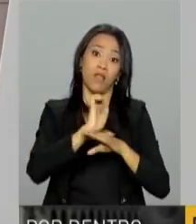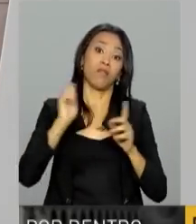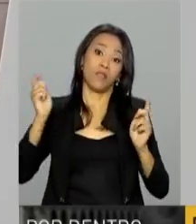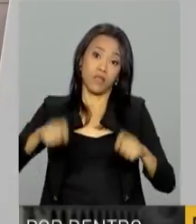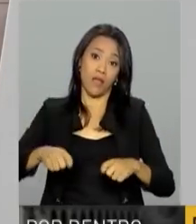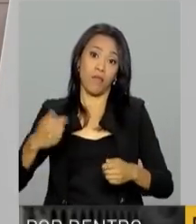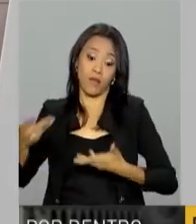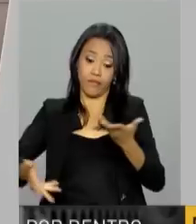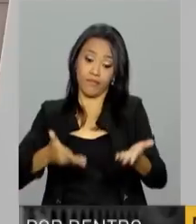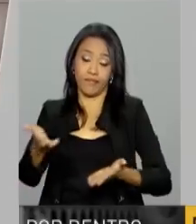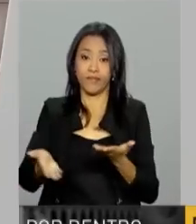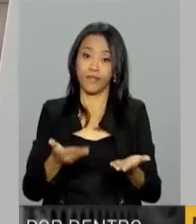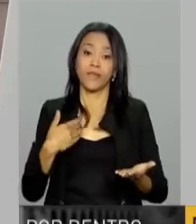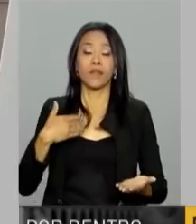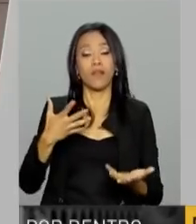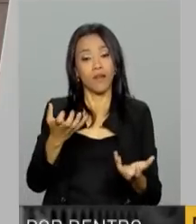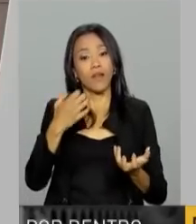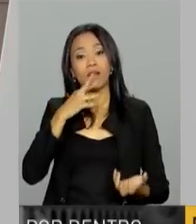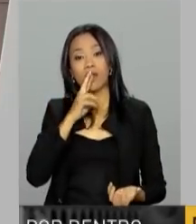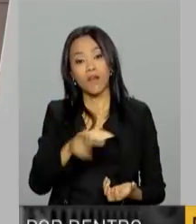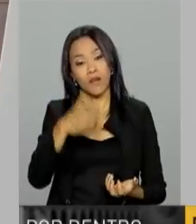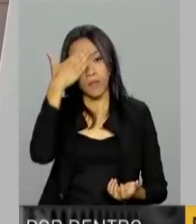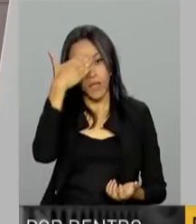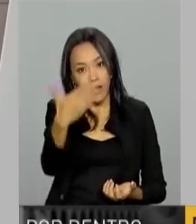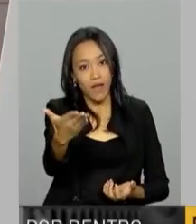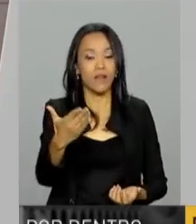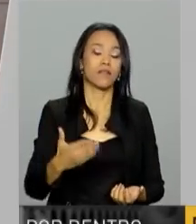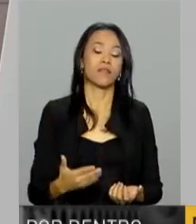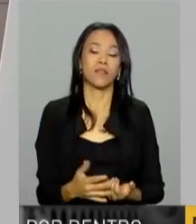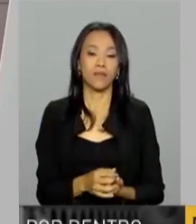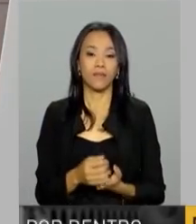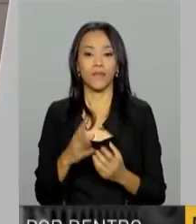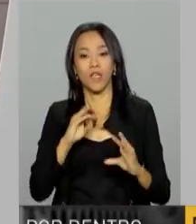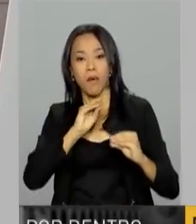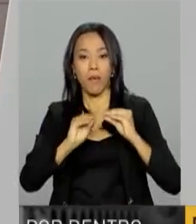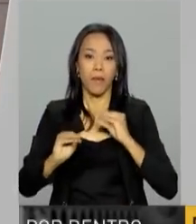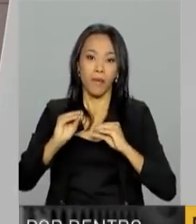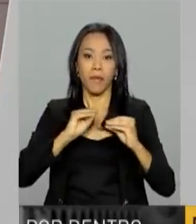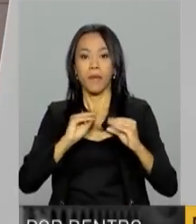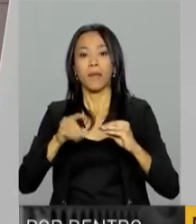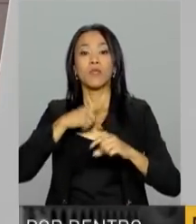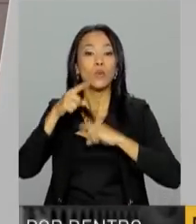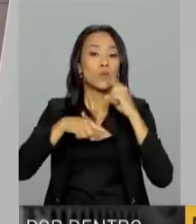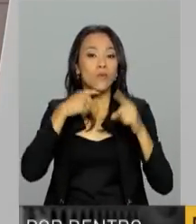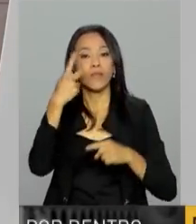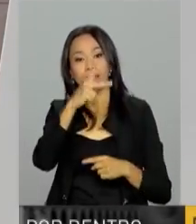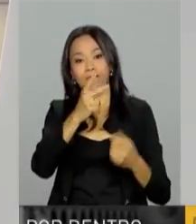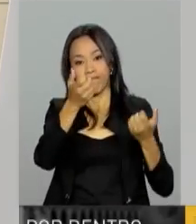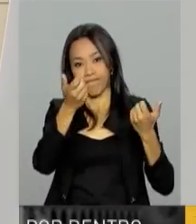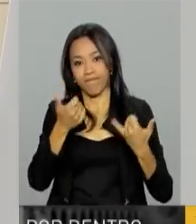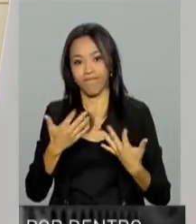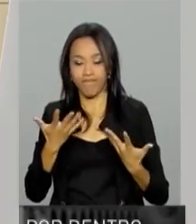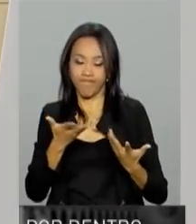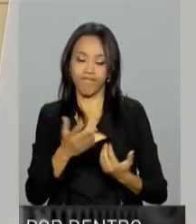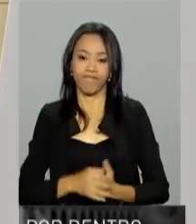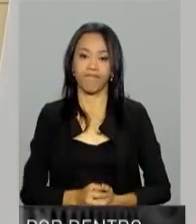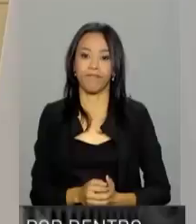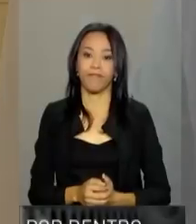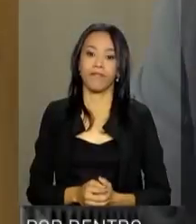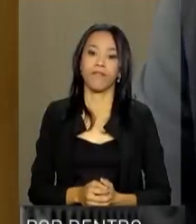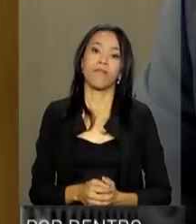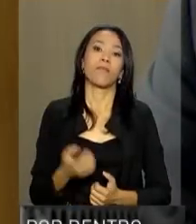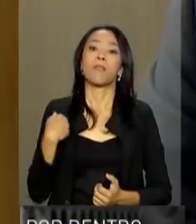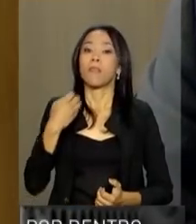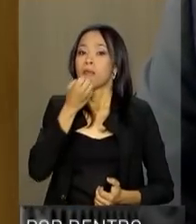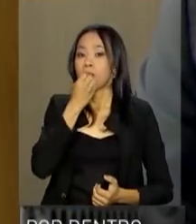quero sua resposta brigada é pelo momento de poder conversar e tirar onda com o senhor o bomdia.lu